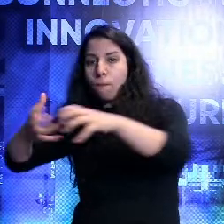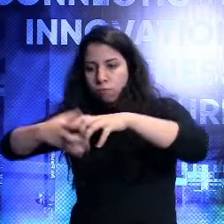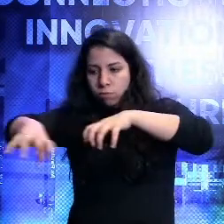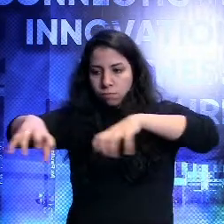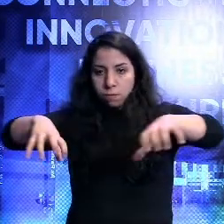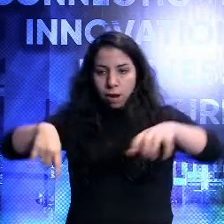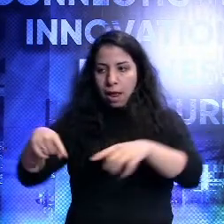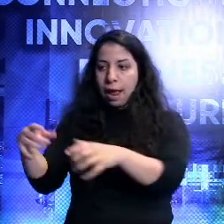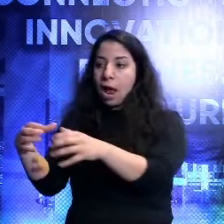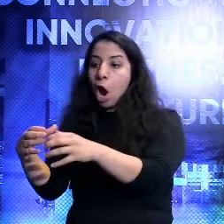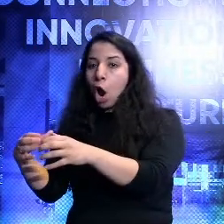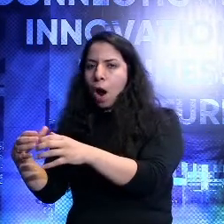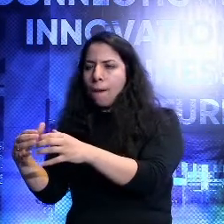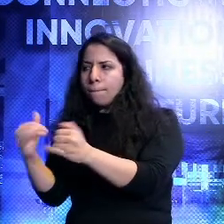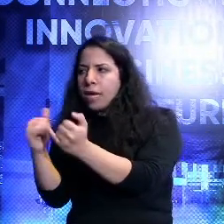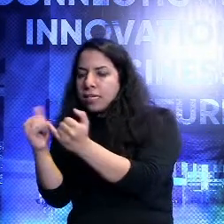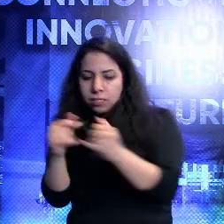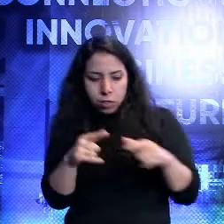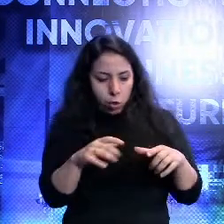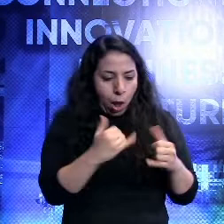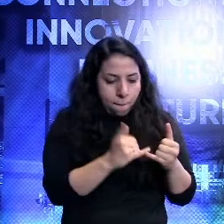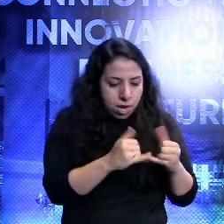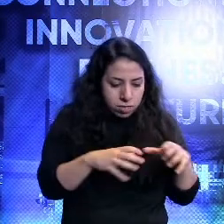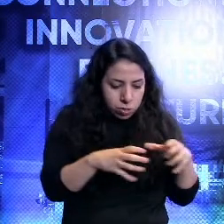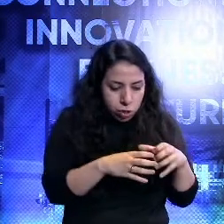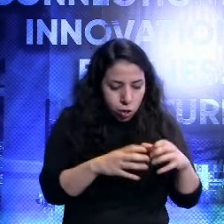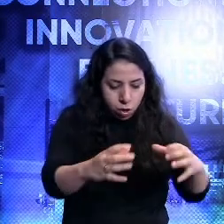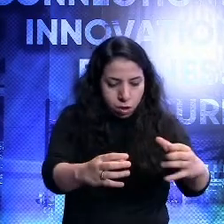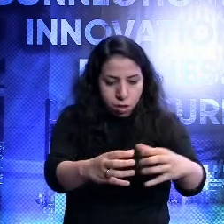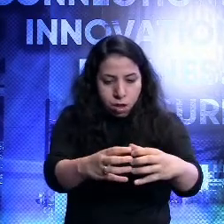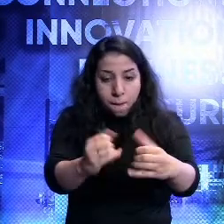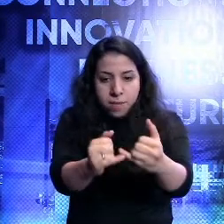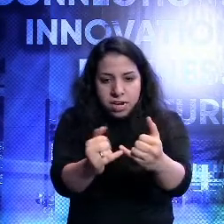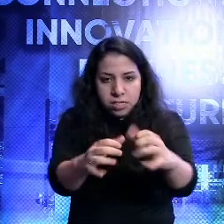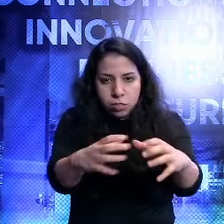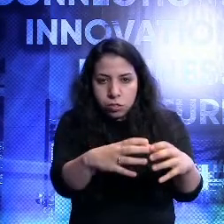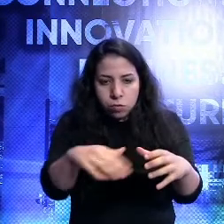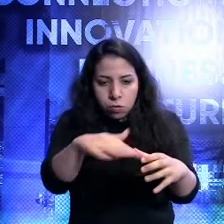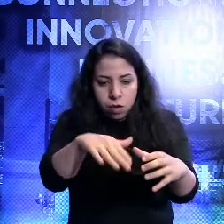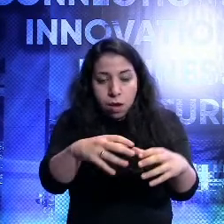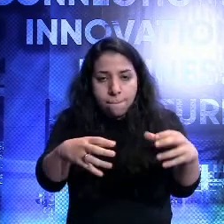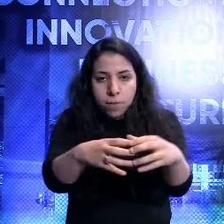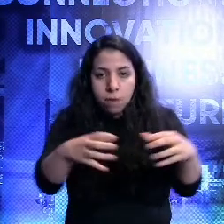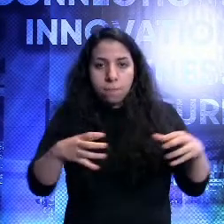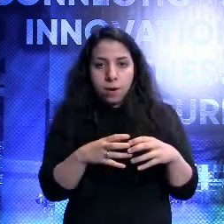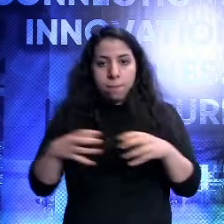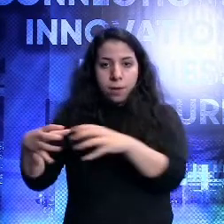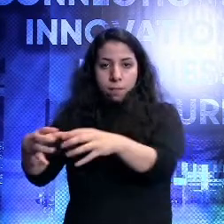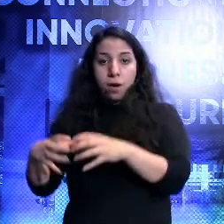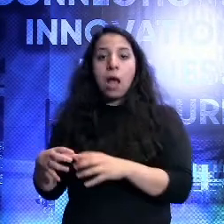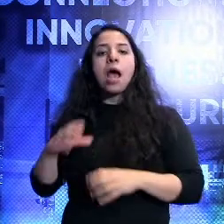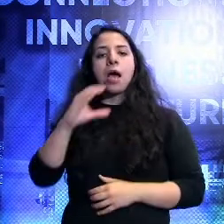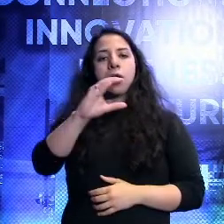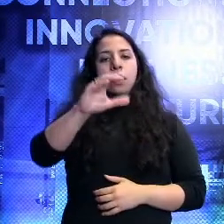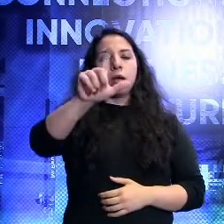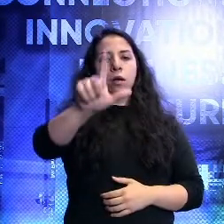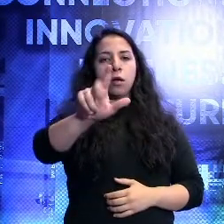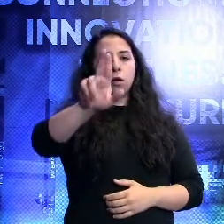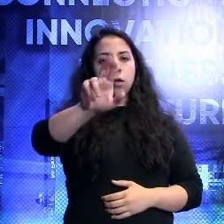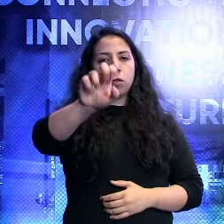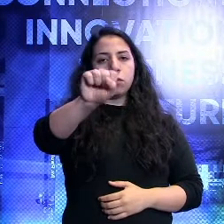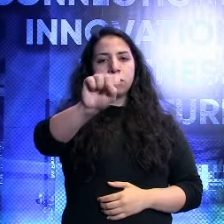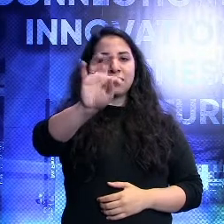mesma forma, e um terceiro grupo que se comporta mais ou menos da mesma forma. E o centroide desse cluster é a minha persona. É a